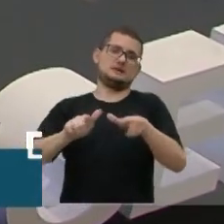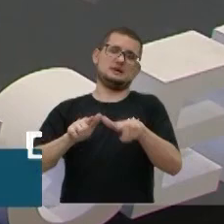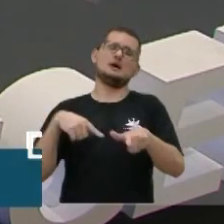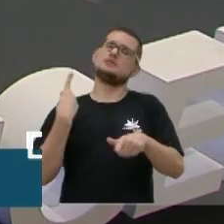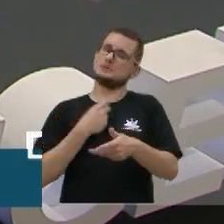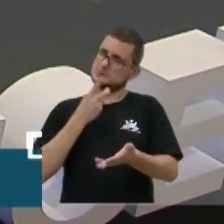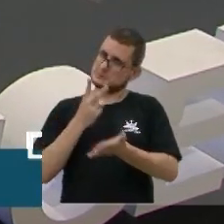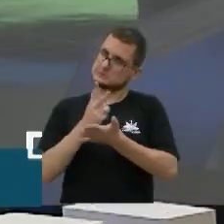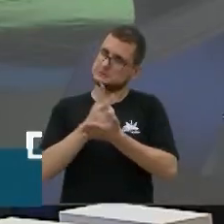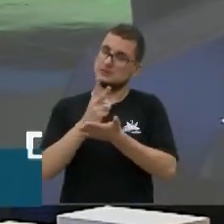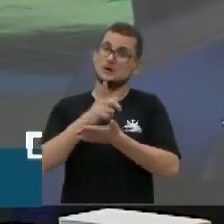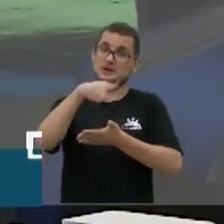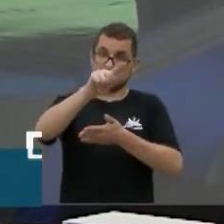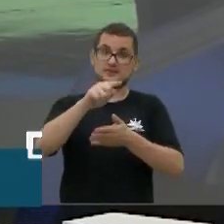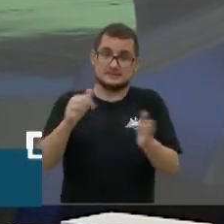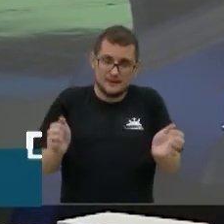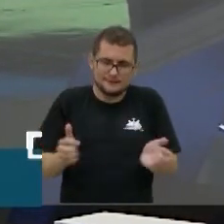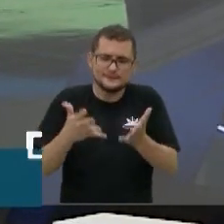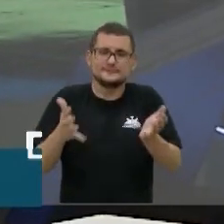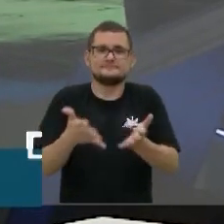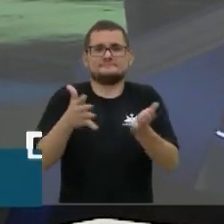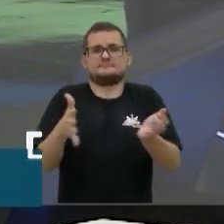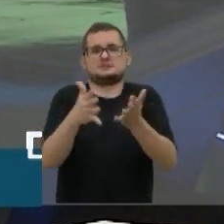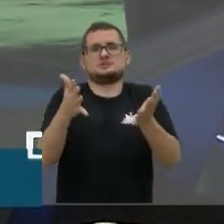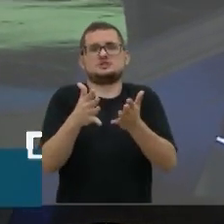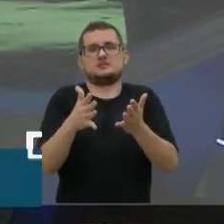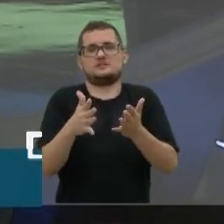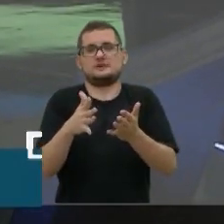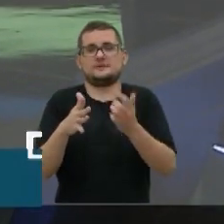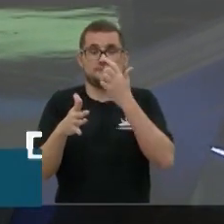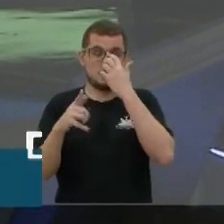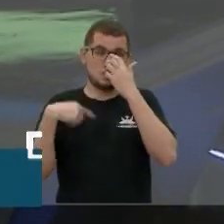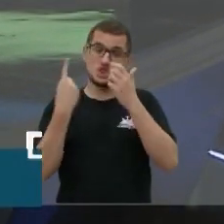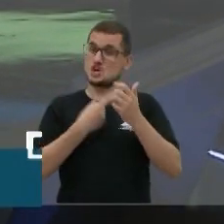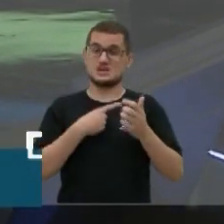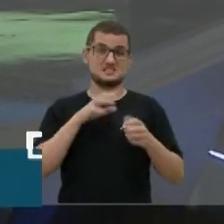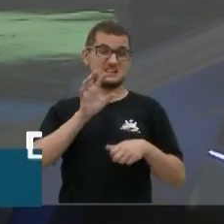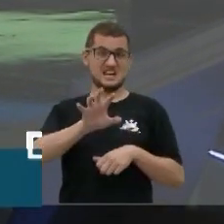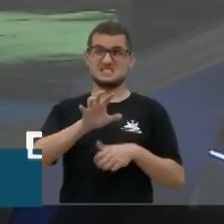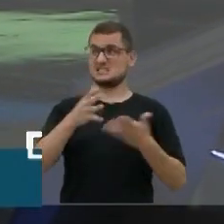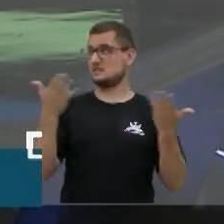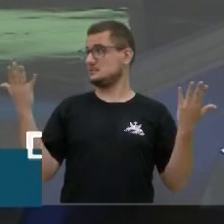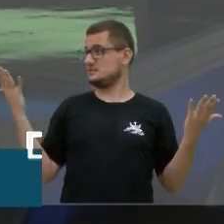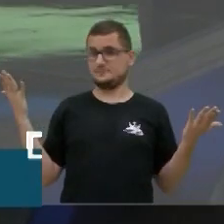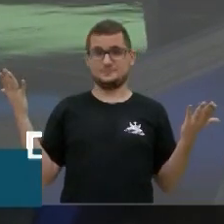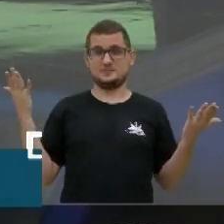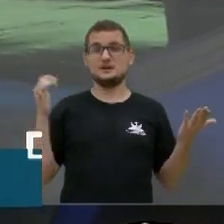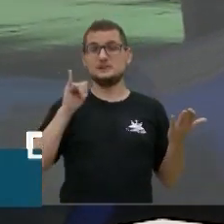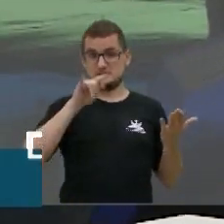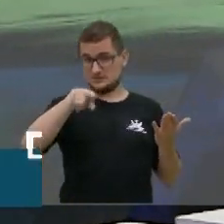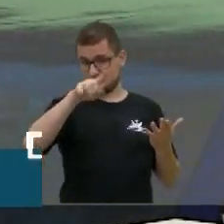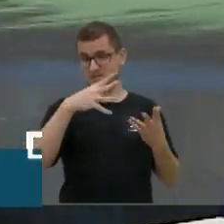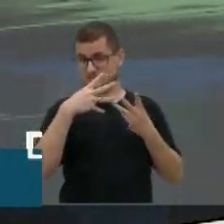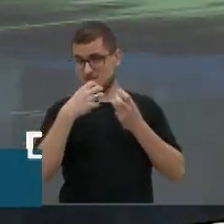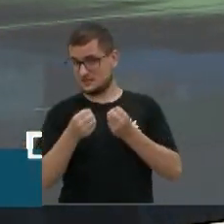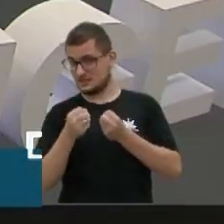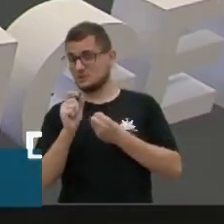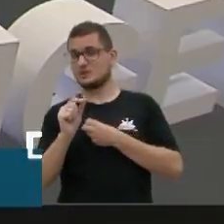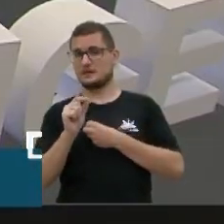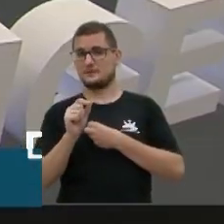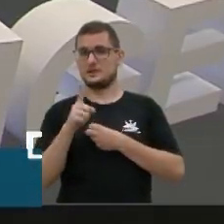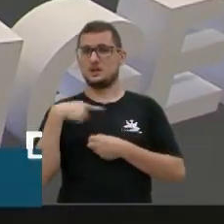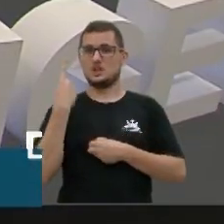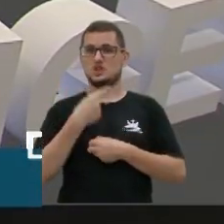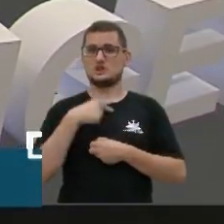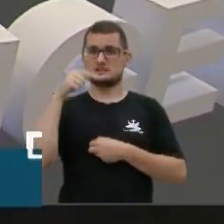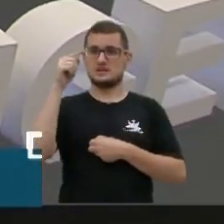Que você se sinta motivado. Nós somos isso aqui, gente. Se me permite, nós estamos no